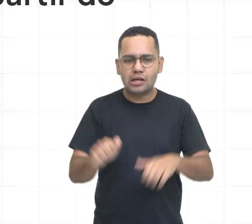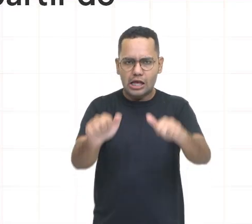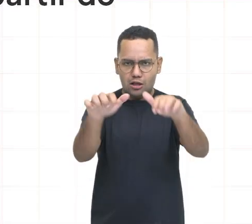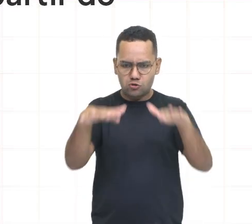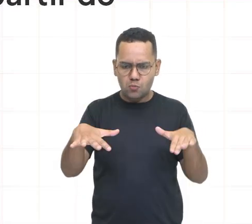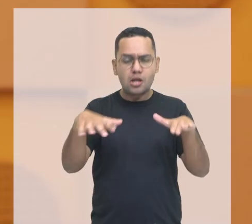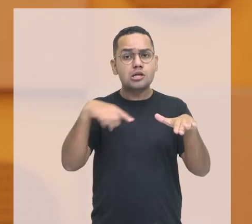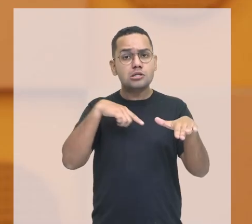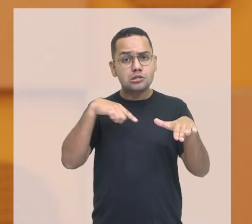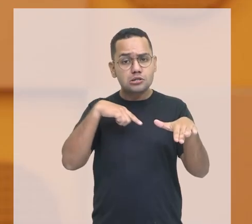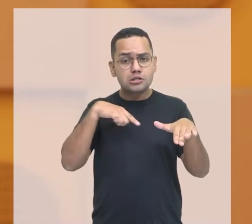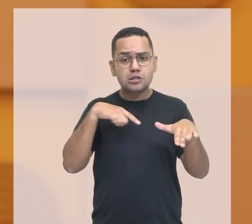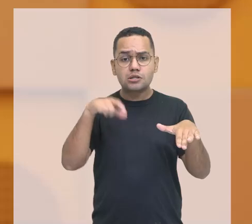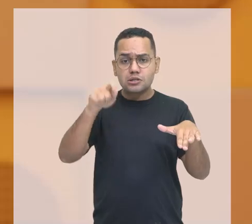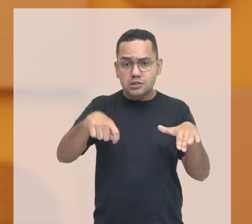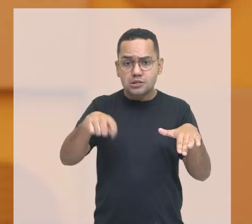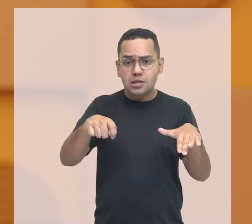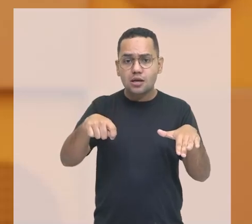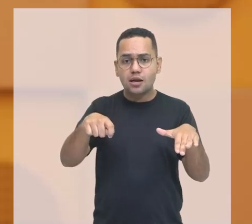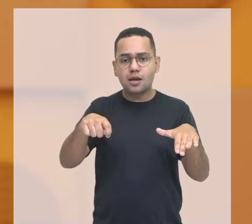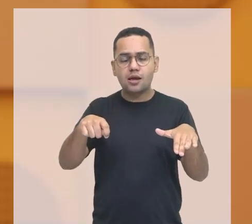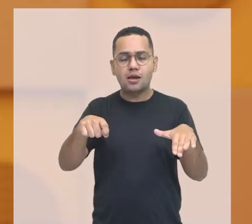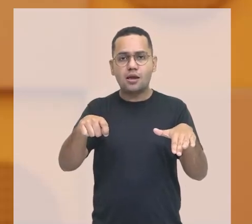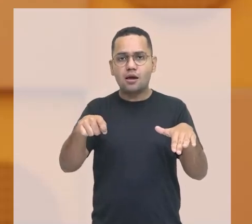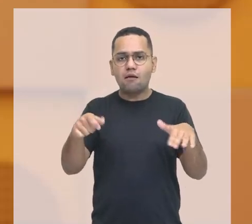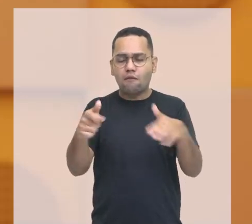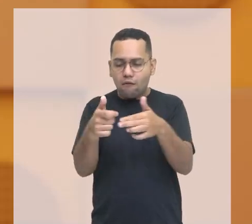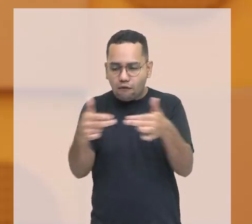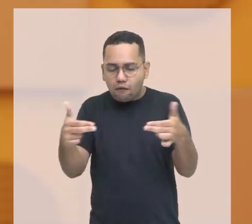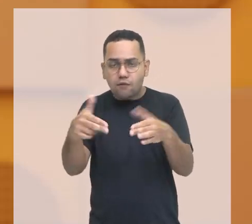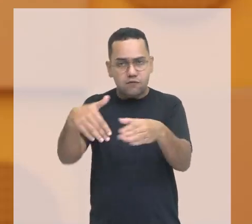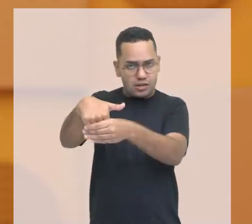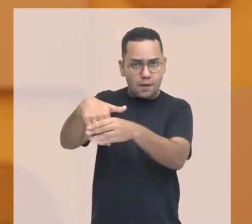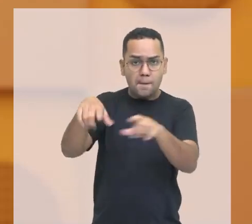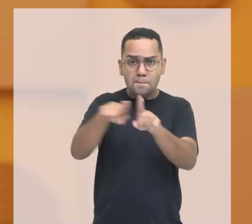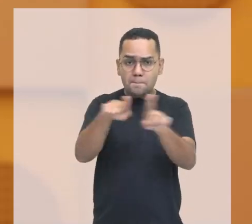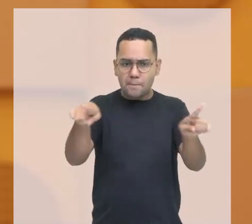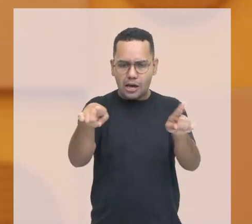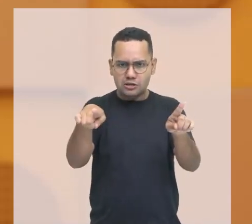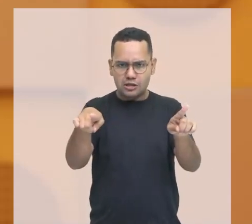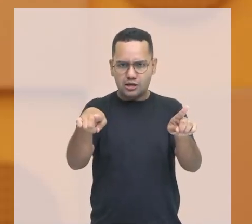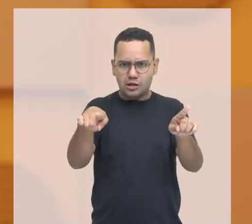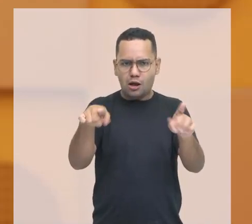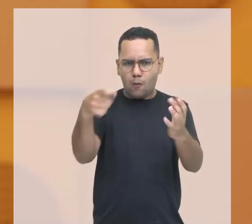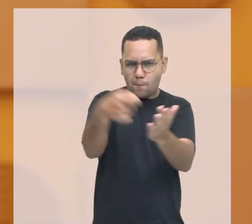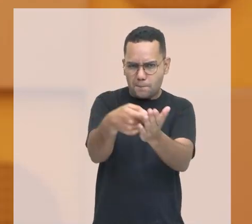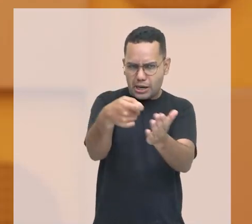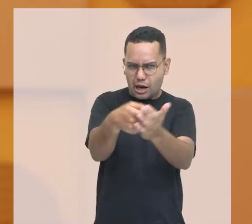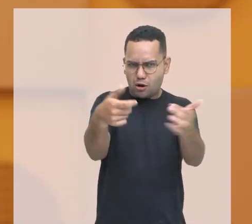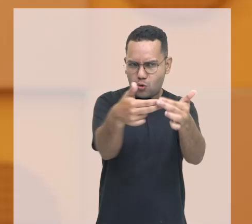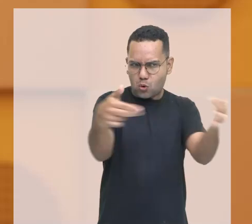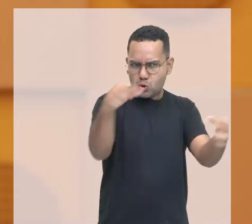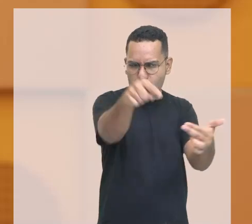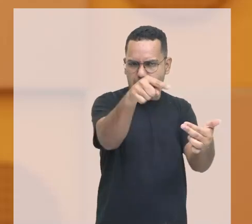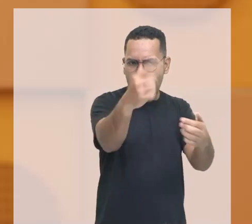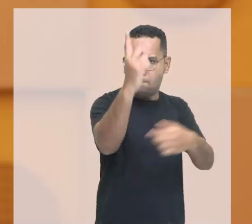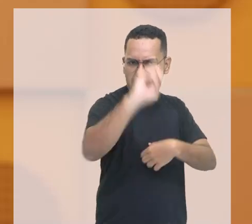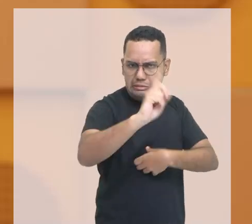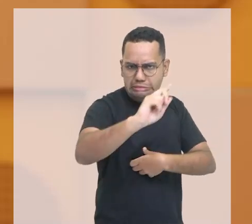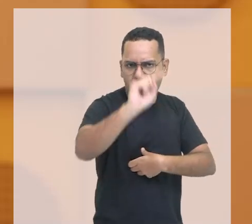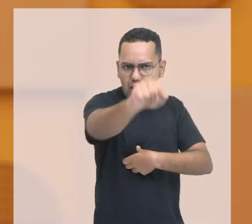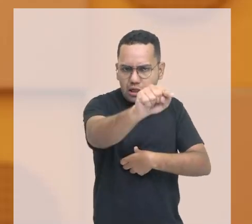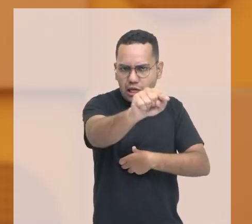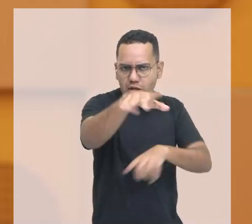cumprir os interesses do czar. Até porque a grande maioria dos parlamentares da Duma eram ligados